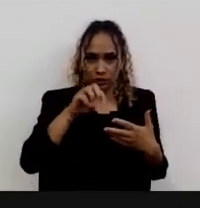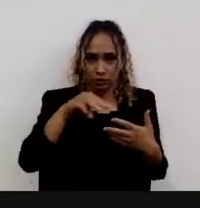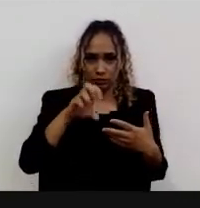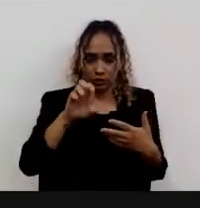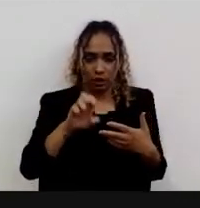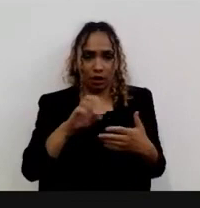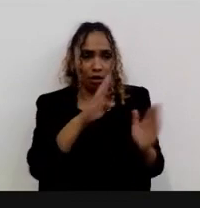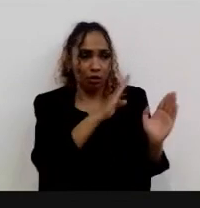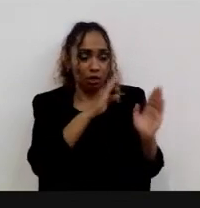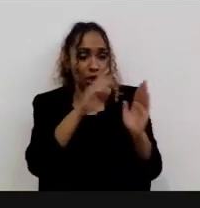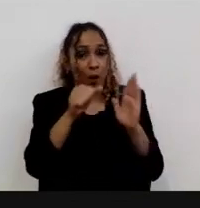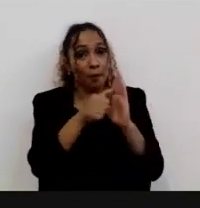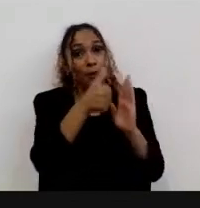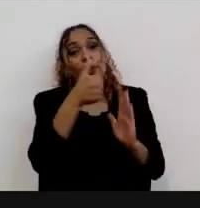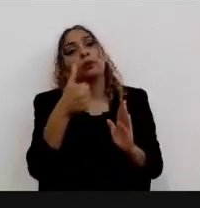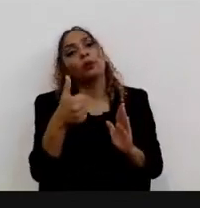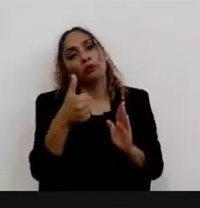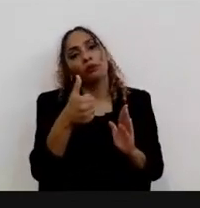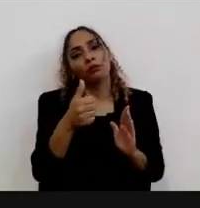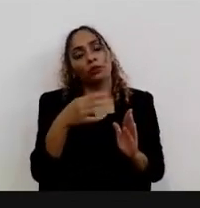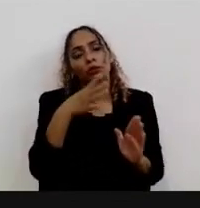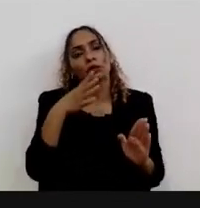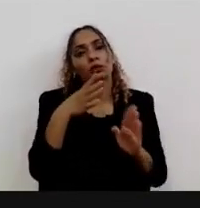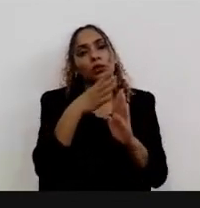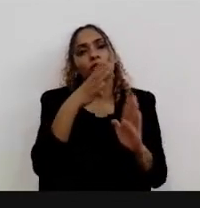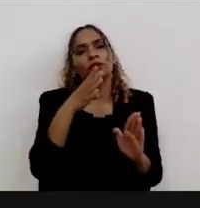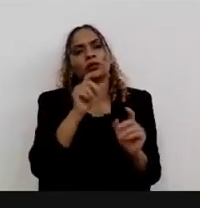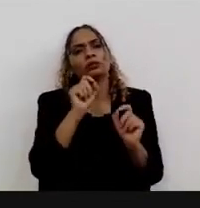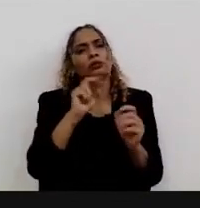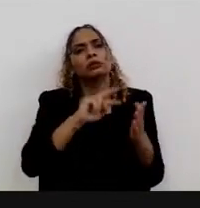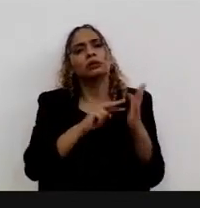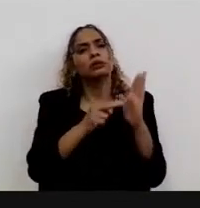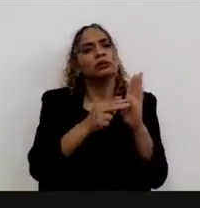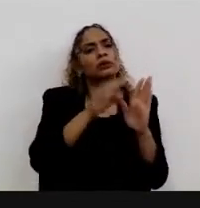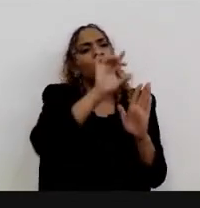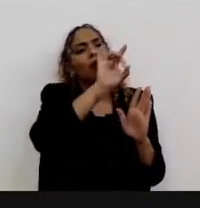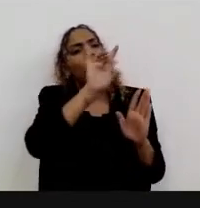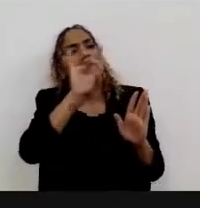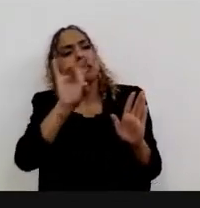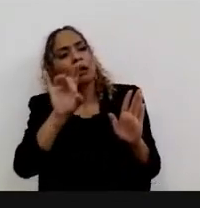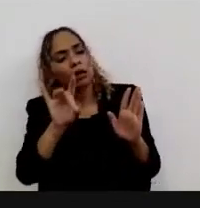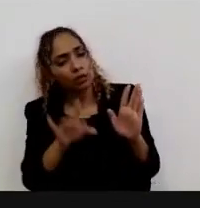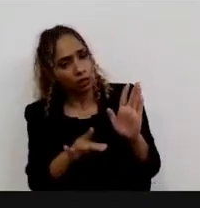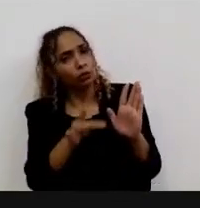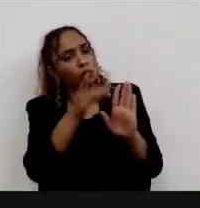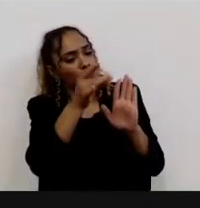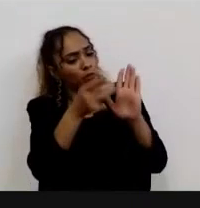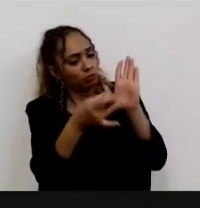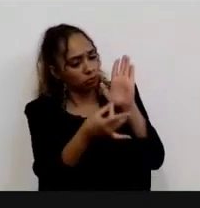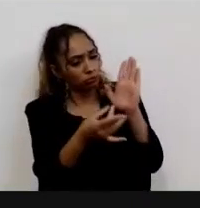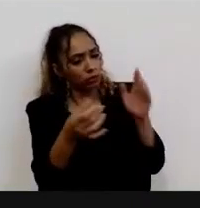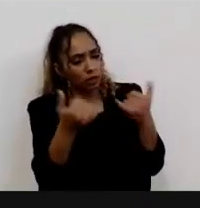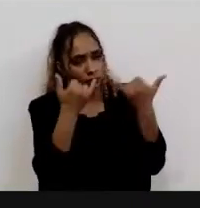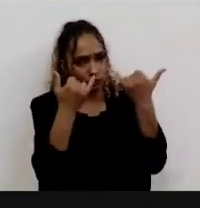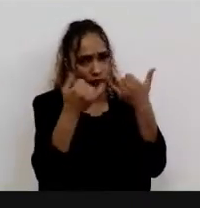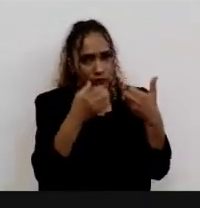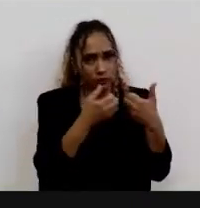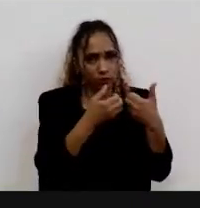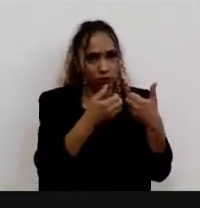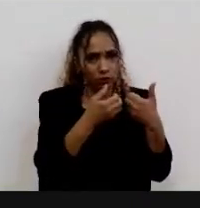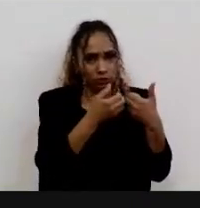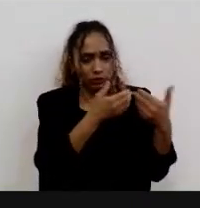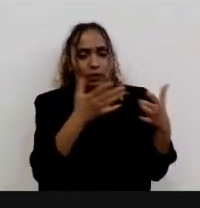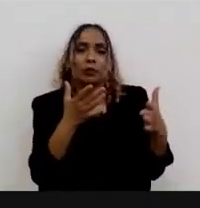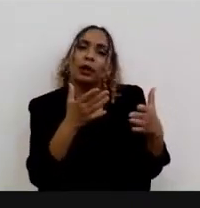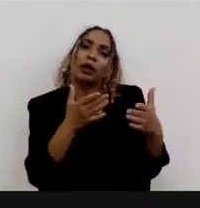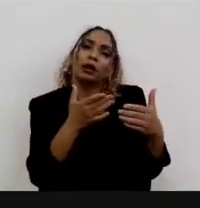coluna, e aí a gente identificou o que quer dizer cada um desses elementos, né, dos dados abertos, como metadados,